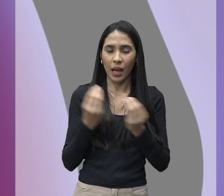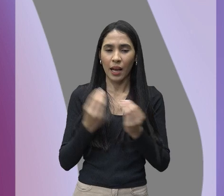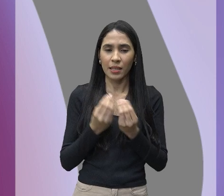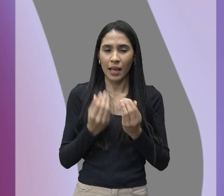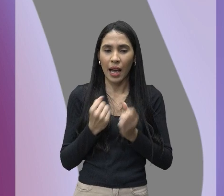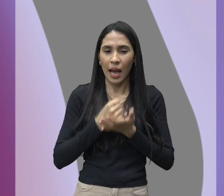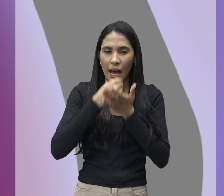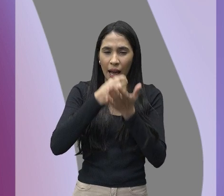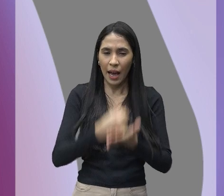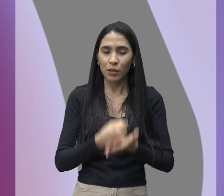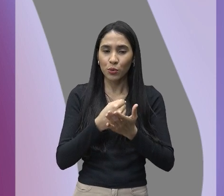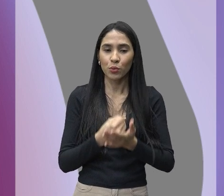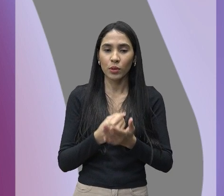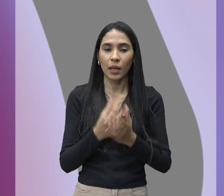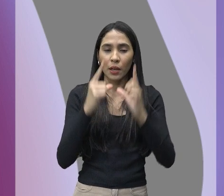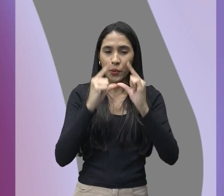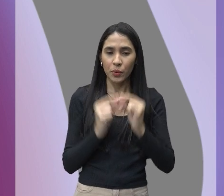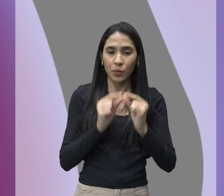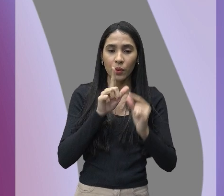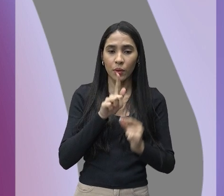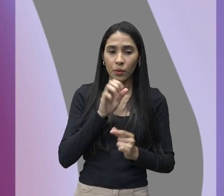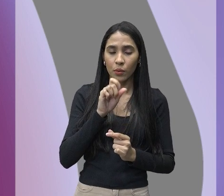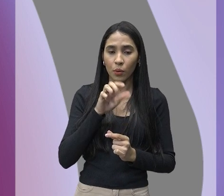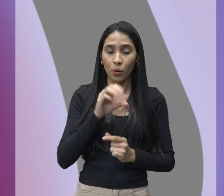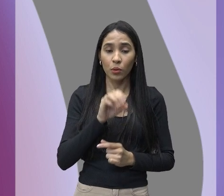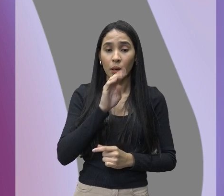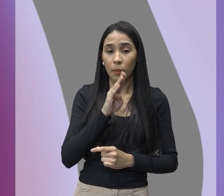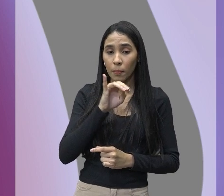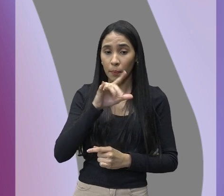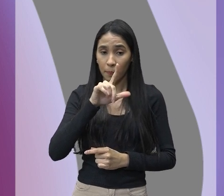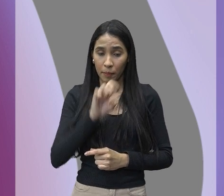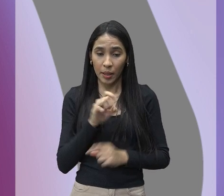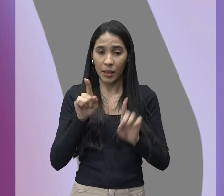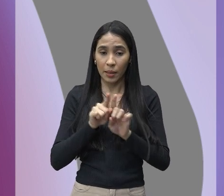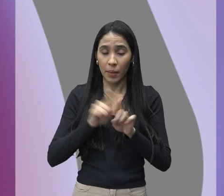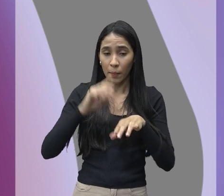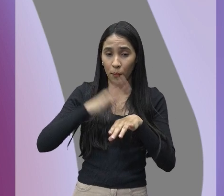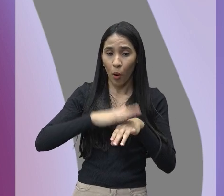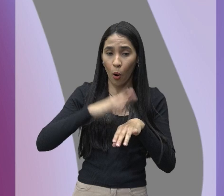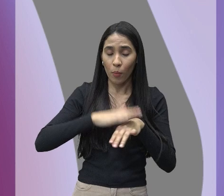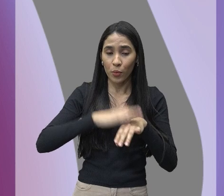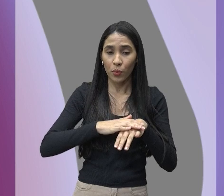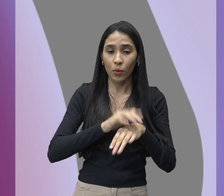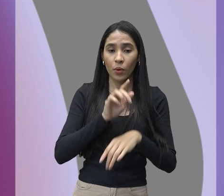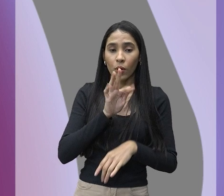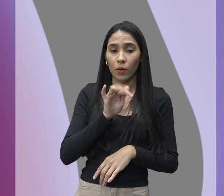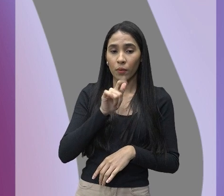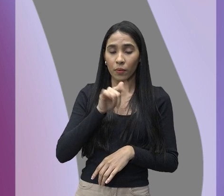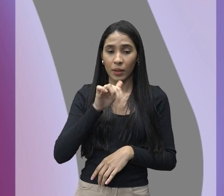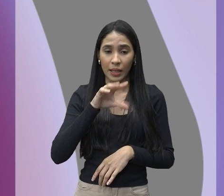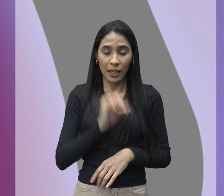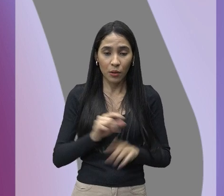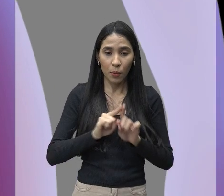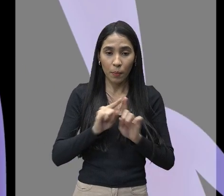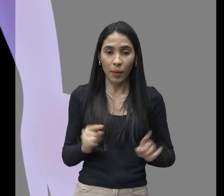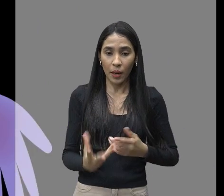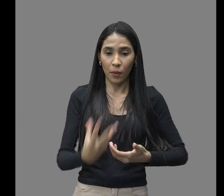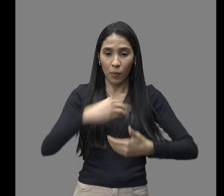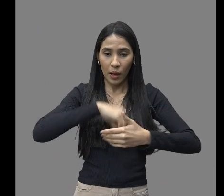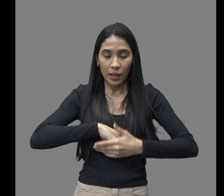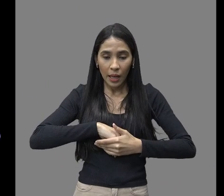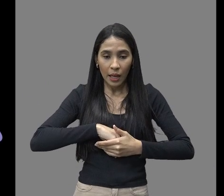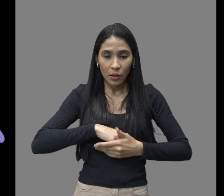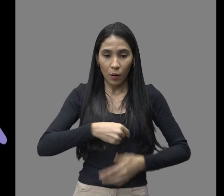emulsifica as gorduras, a bile, a qual é produzida pelo fígado, mas é armazenada pela vesícula